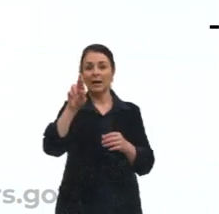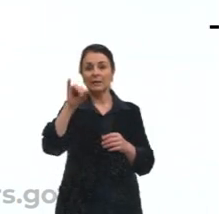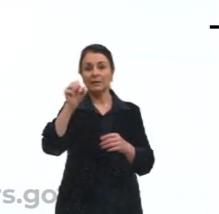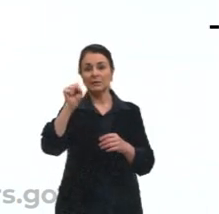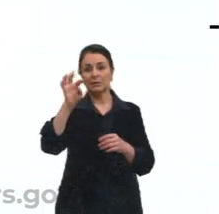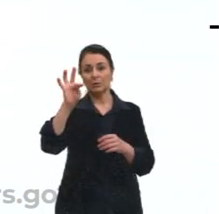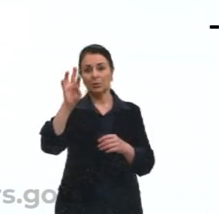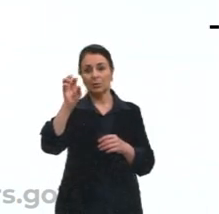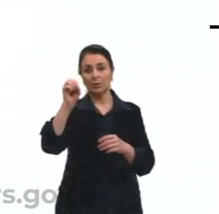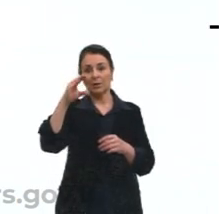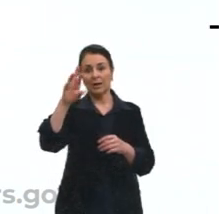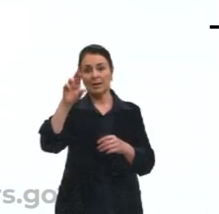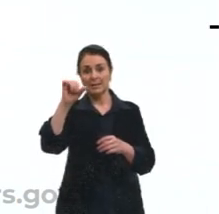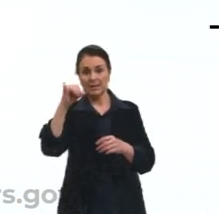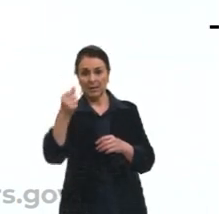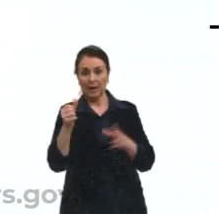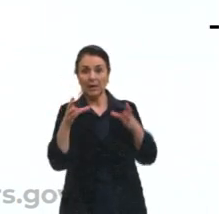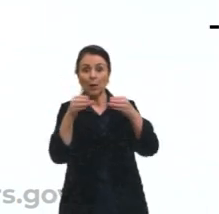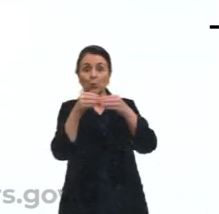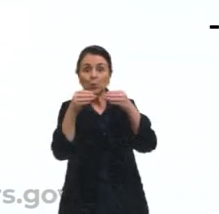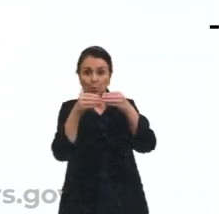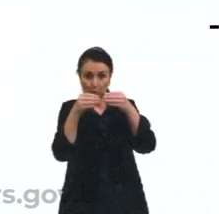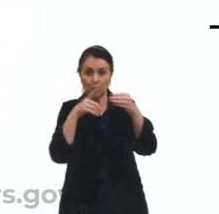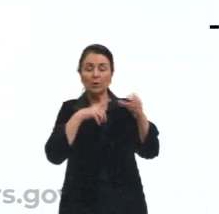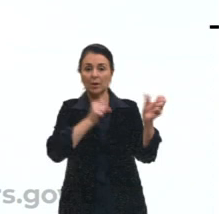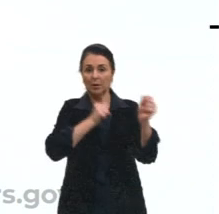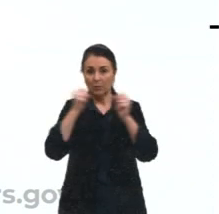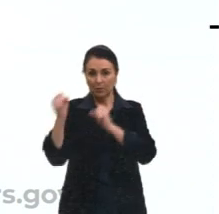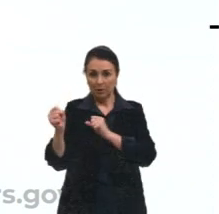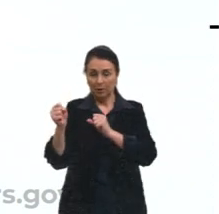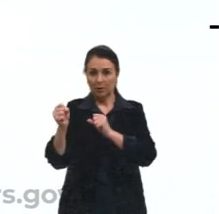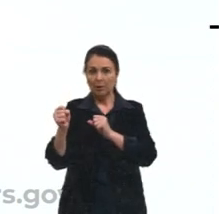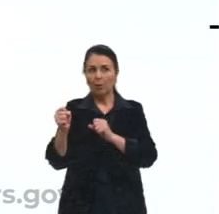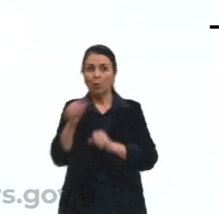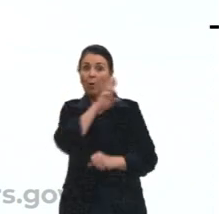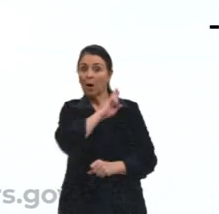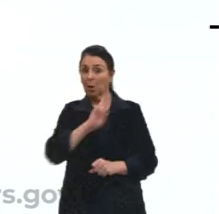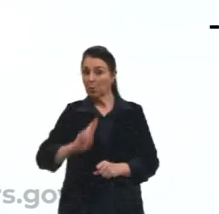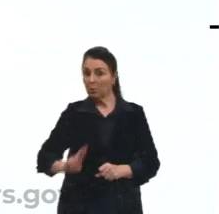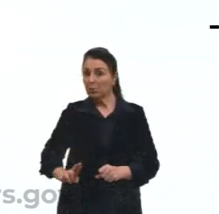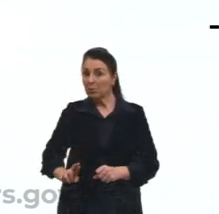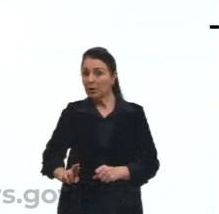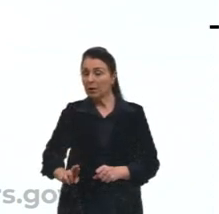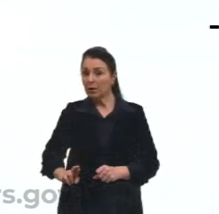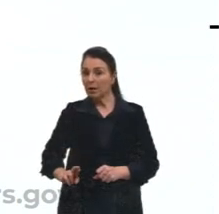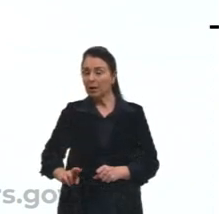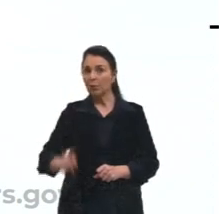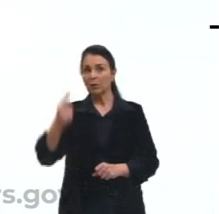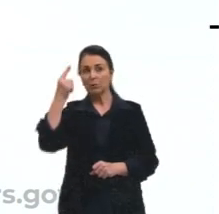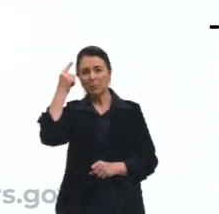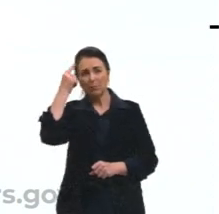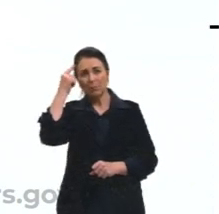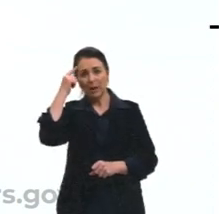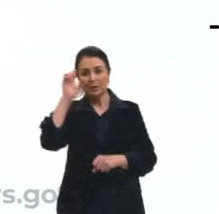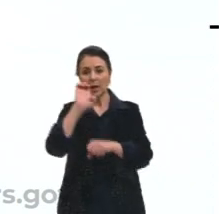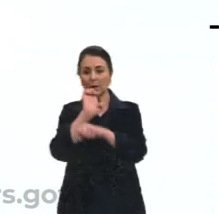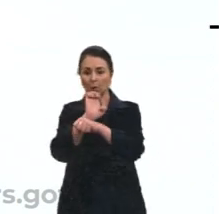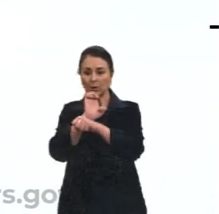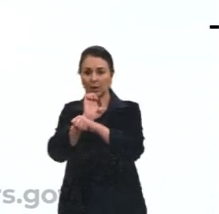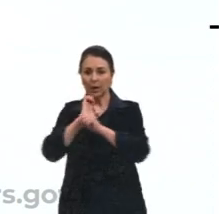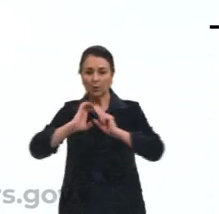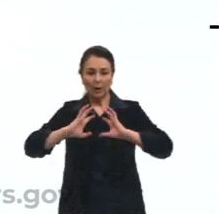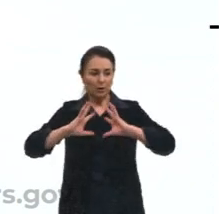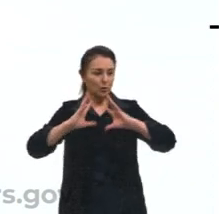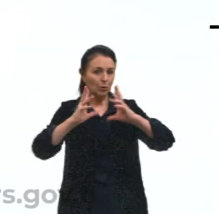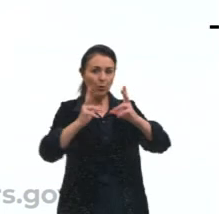poderosos que detém o poder e a Democracia o à República quando se pensa então que o estado é um bem de todos os cidadãos